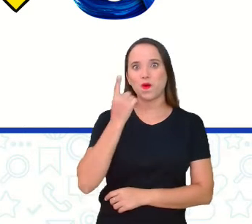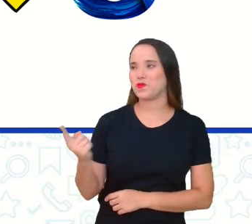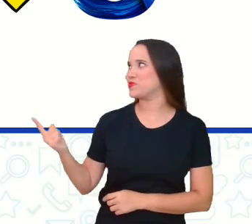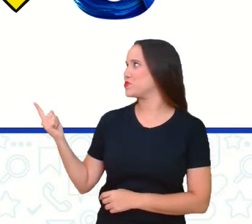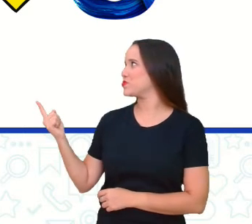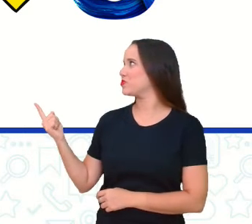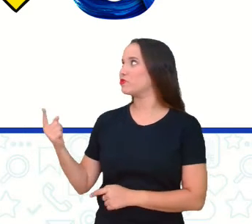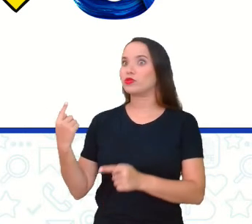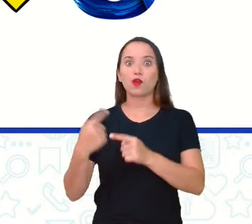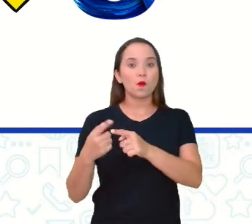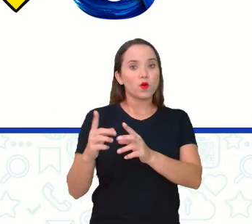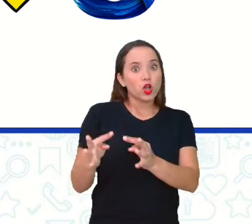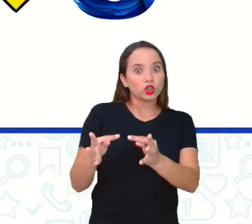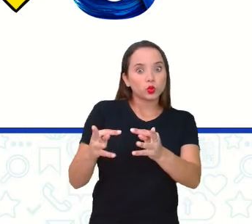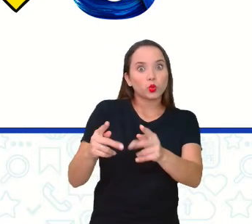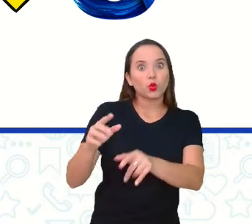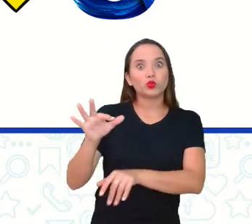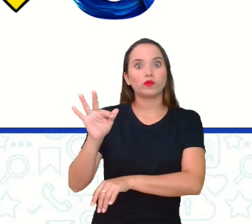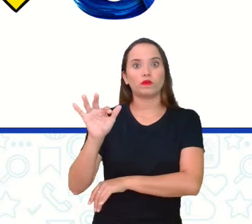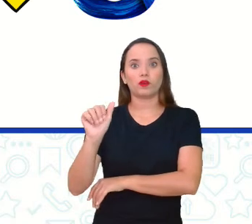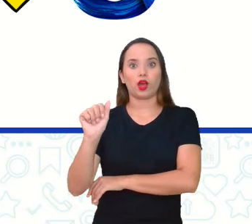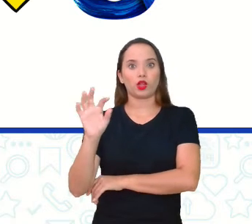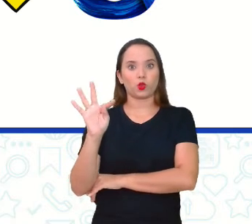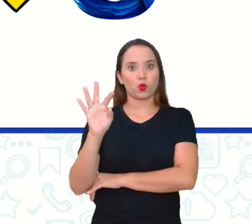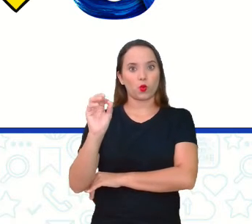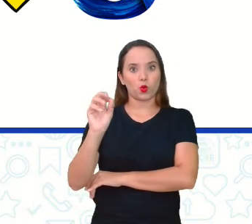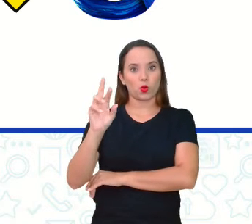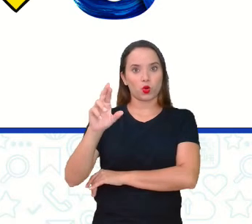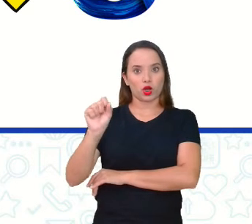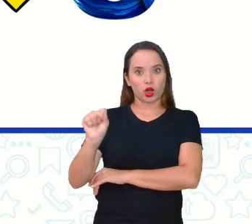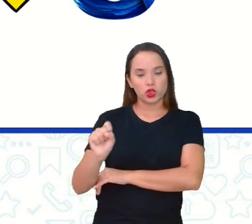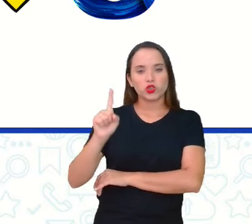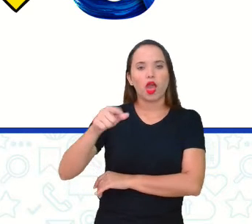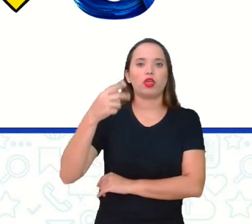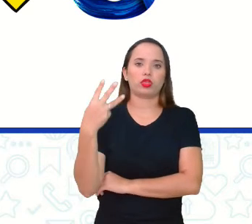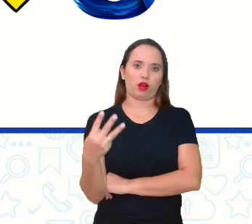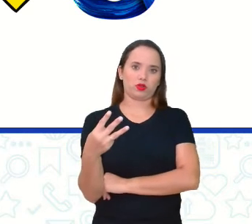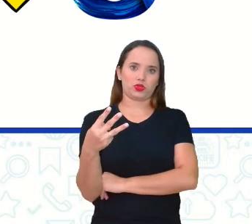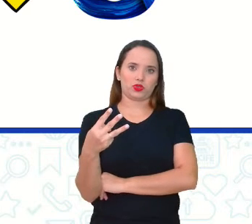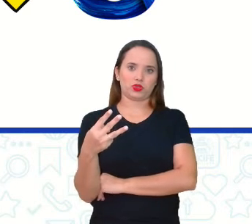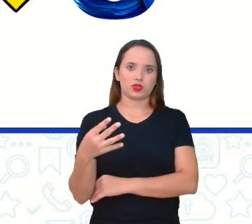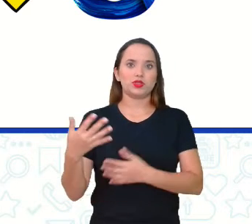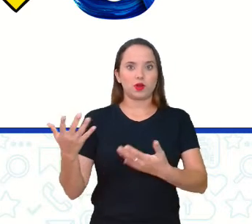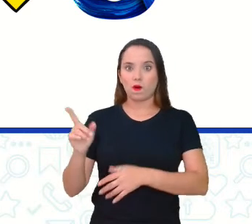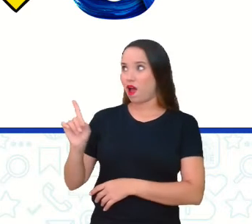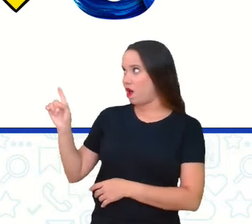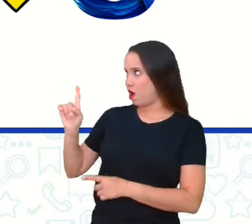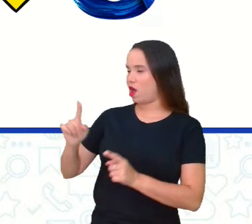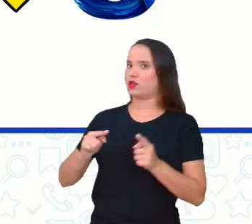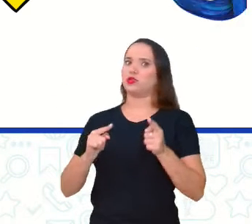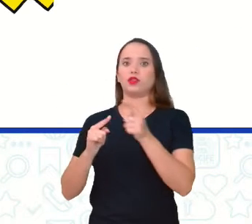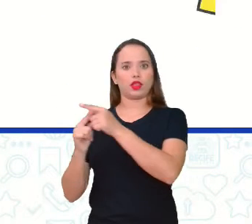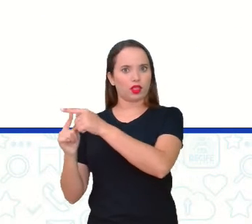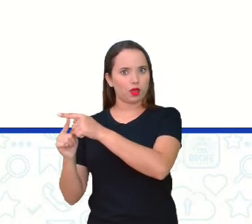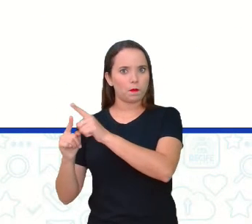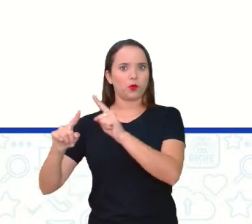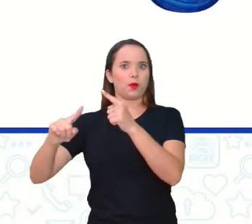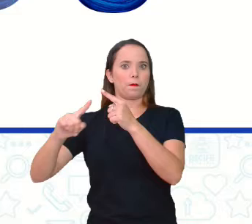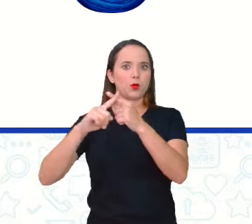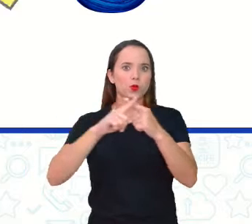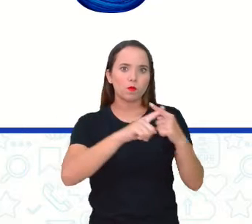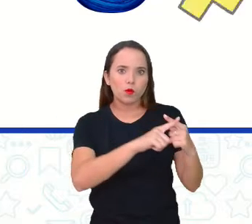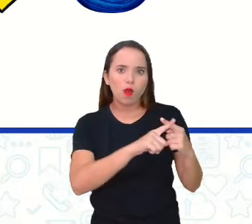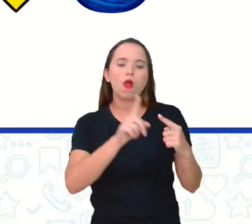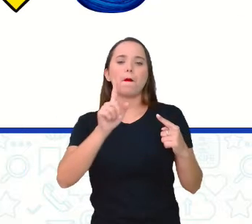os fatores iguais. Todos os fatores aí são 3. Então, esse tipo de multiplicação a gente pode